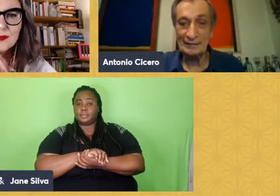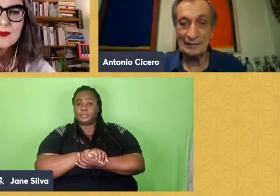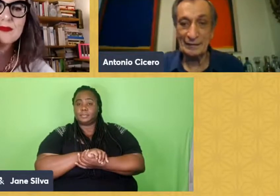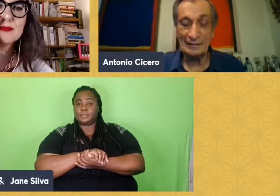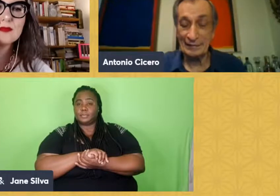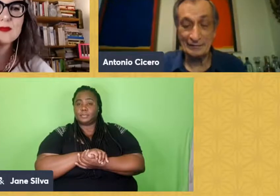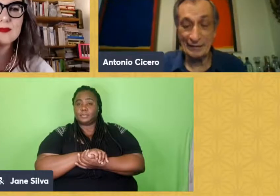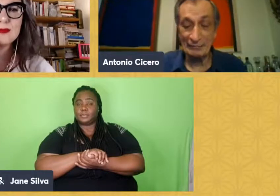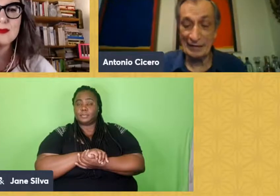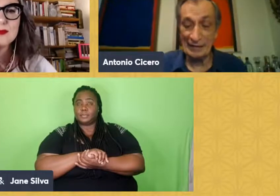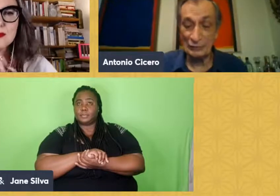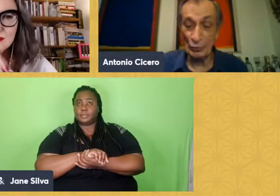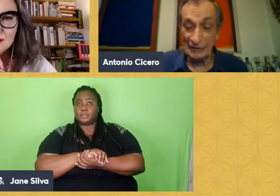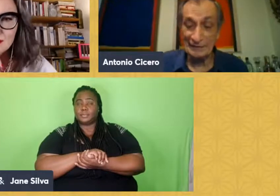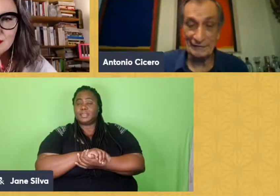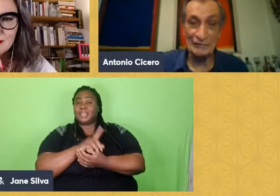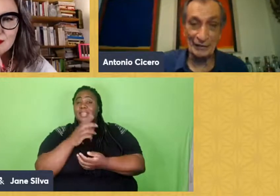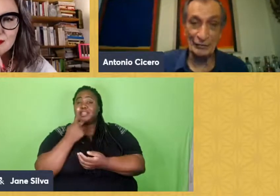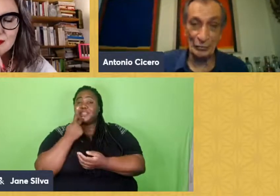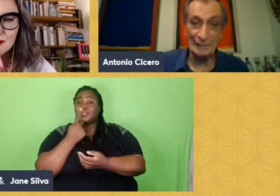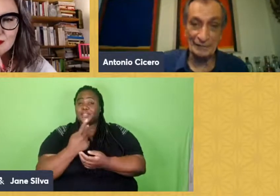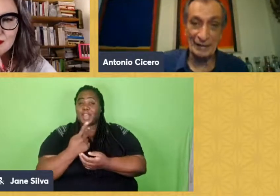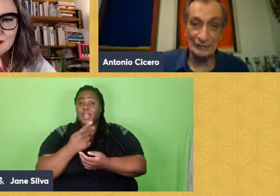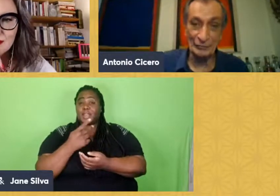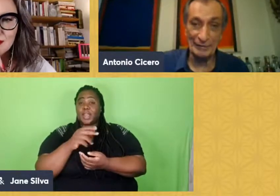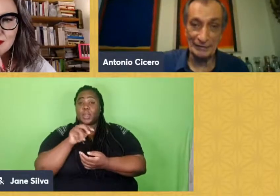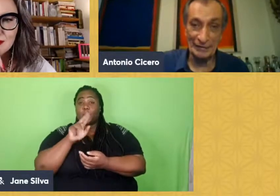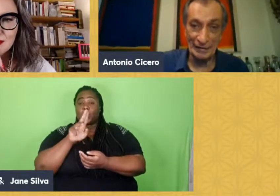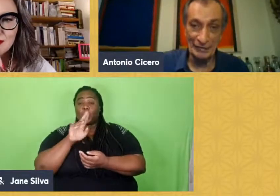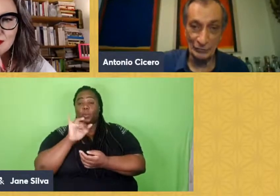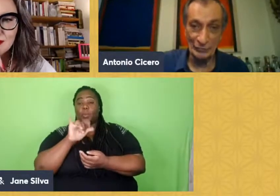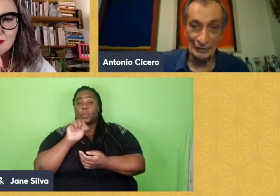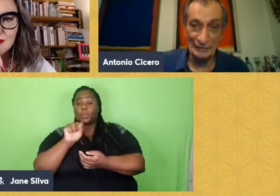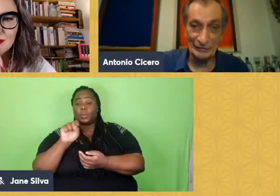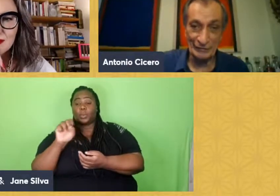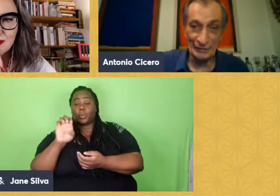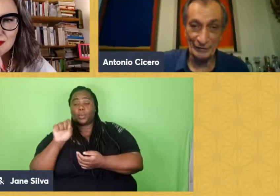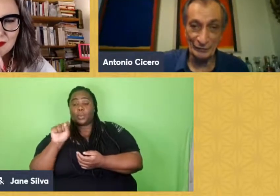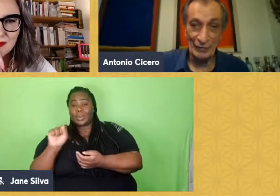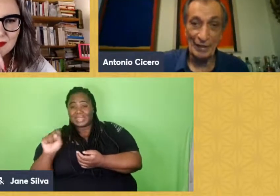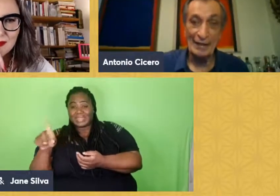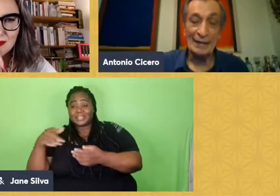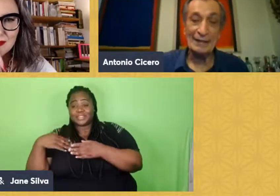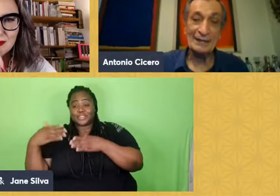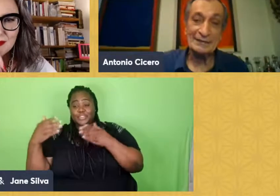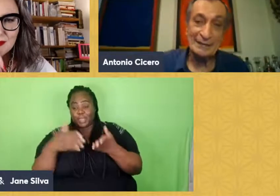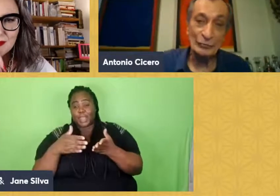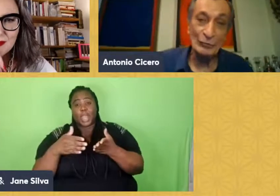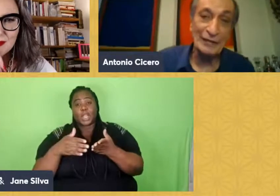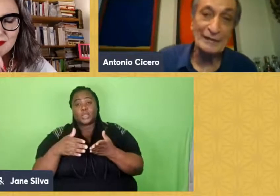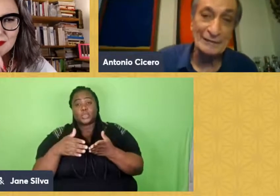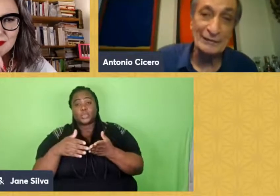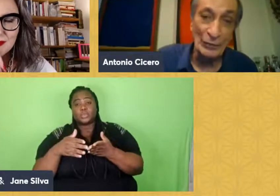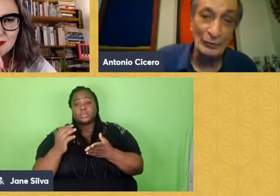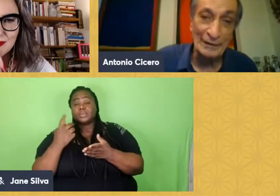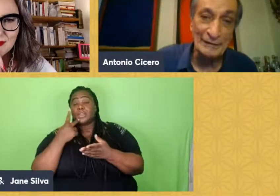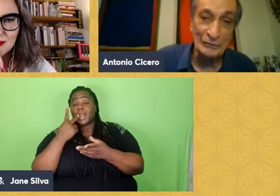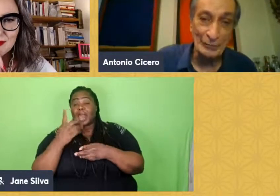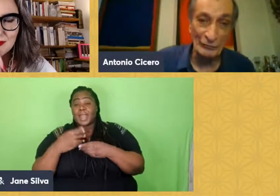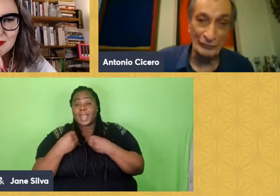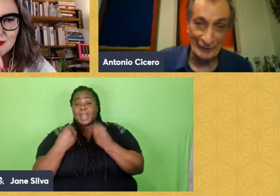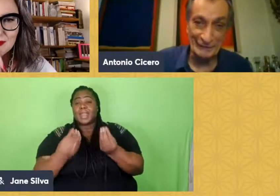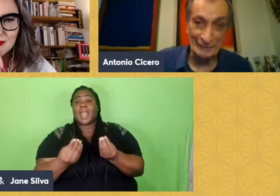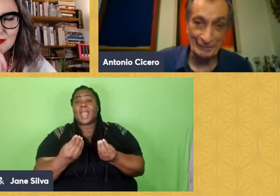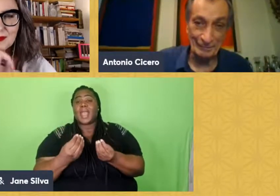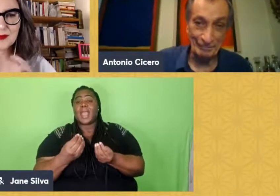ele descreve, aliás, Ulisses chegando a uma cidade do Mediterrâneo, Ulisses chegando, e sendo oferecida a Ulisses